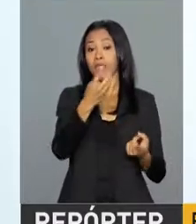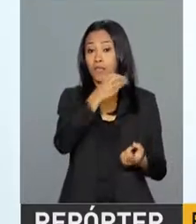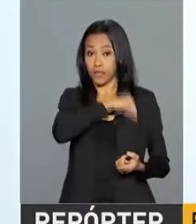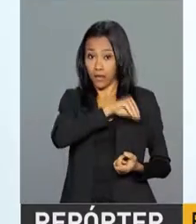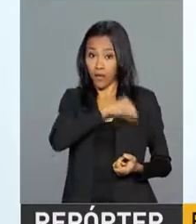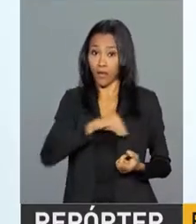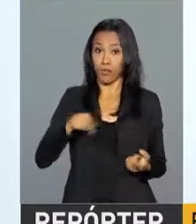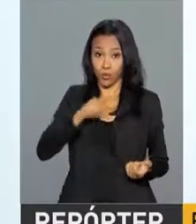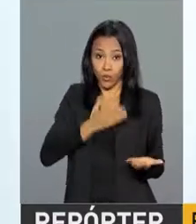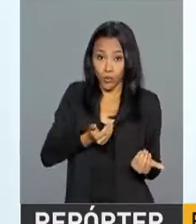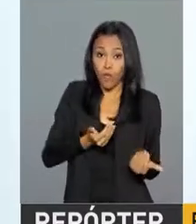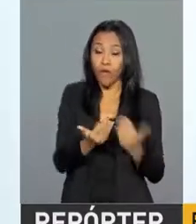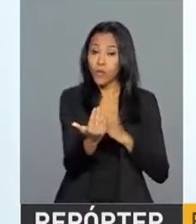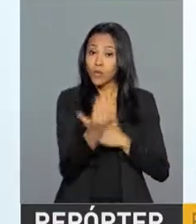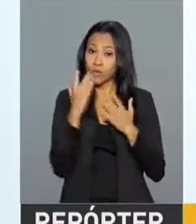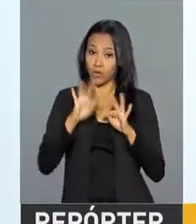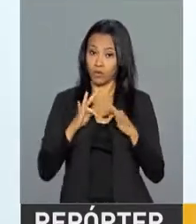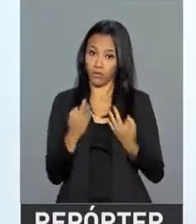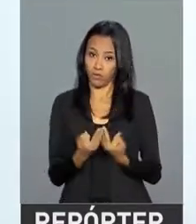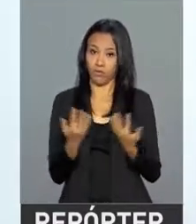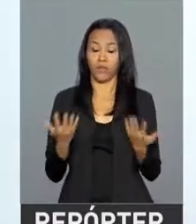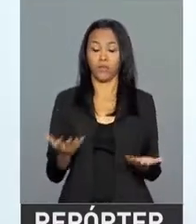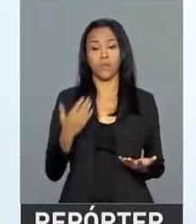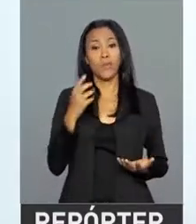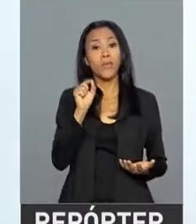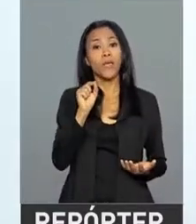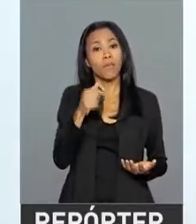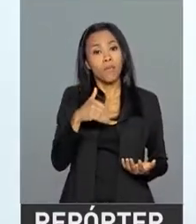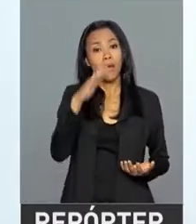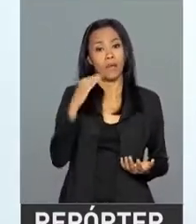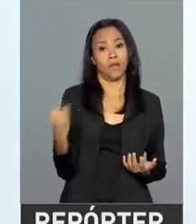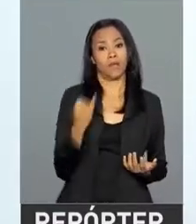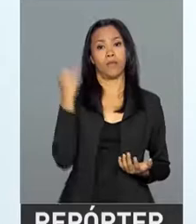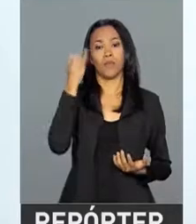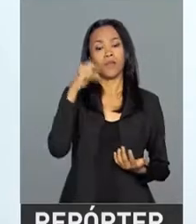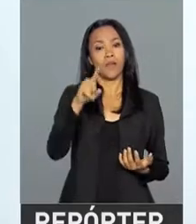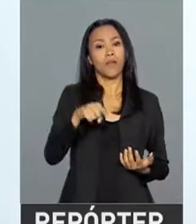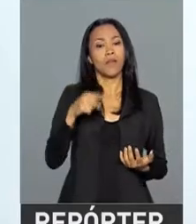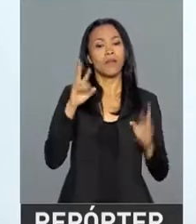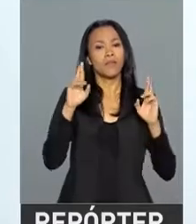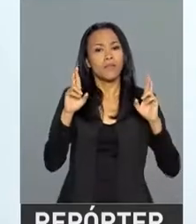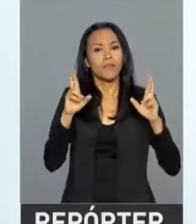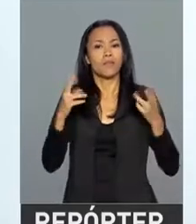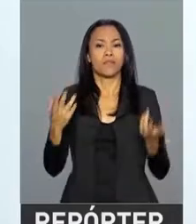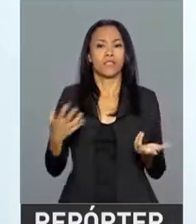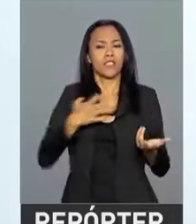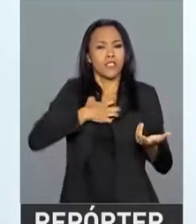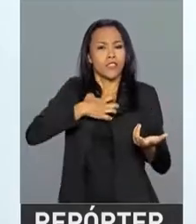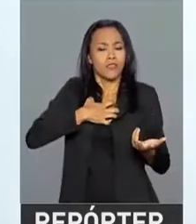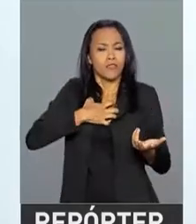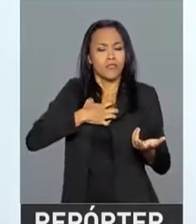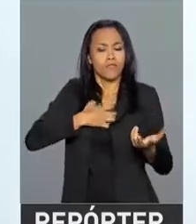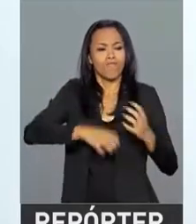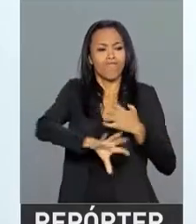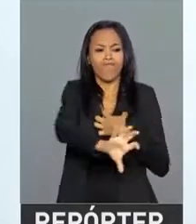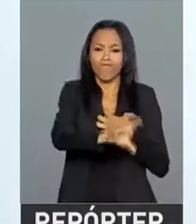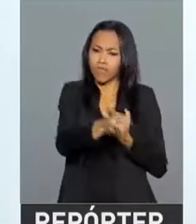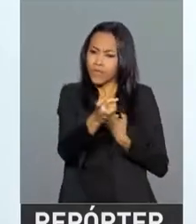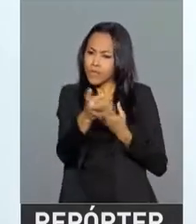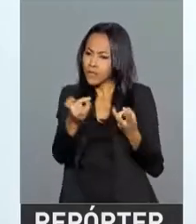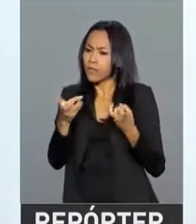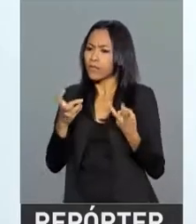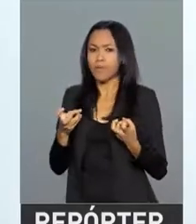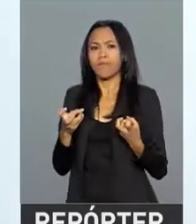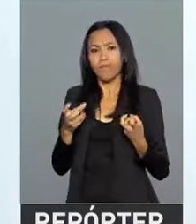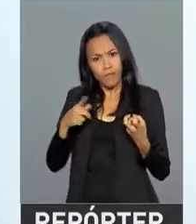e ela gera o que é mais importante que eu acho que há é que a esperança que ele sentir que ele que ele perceber que